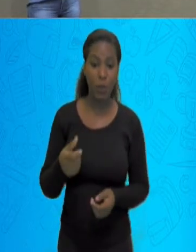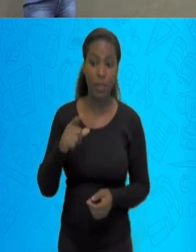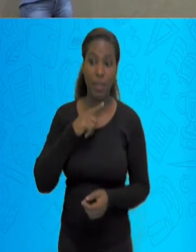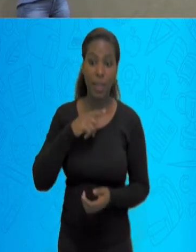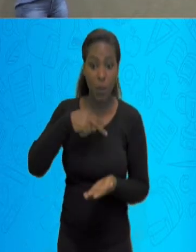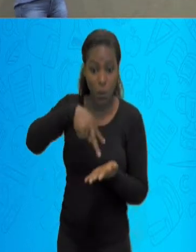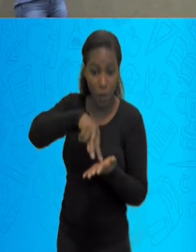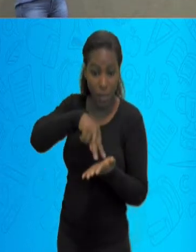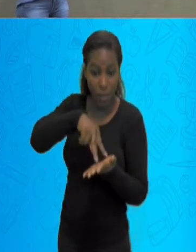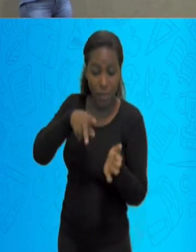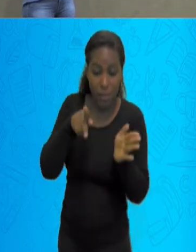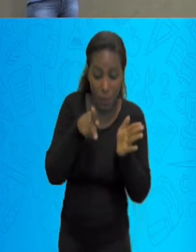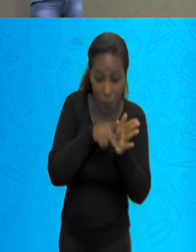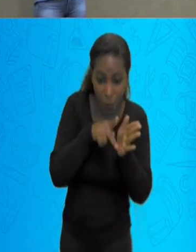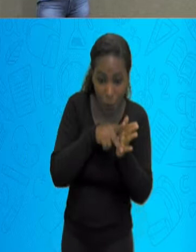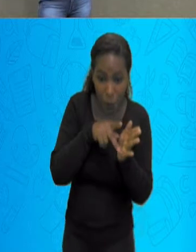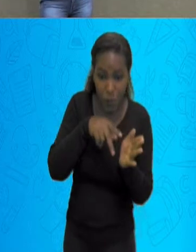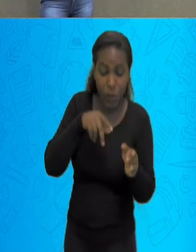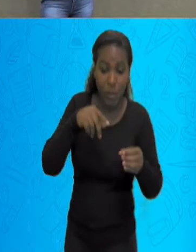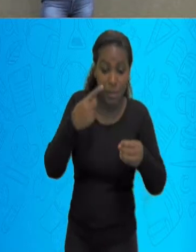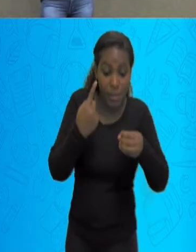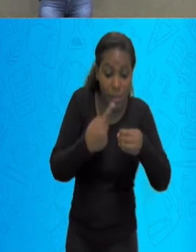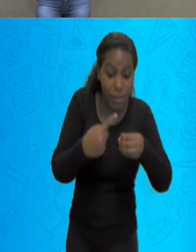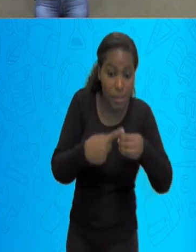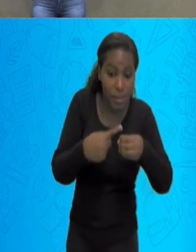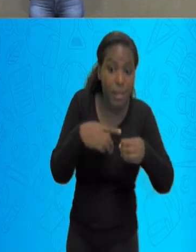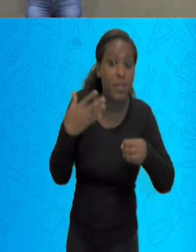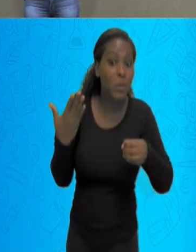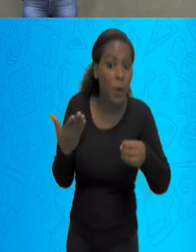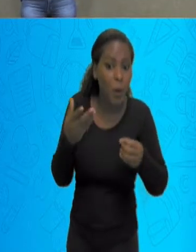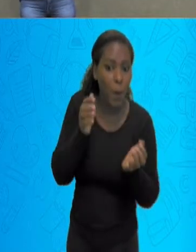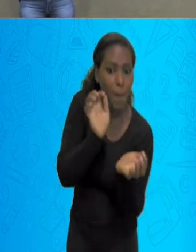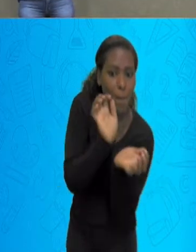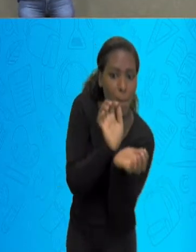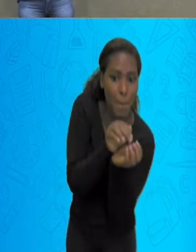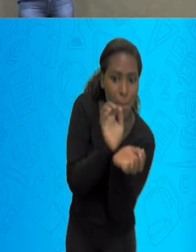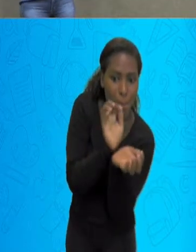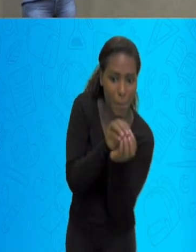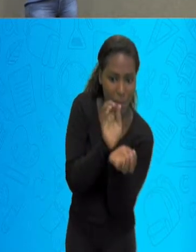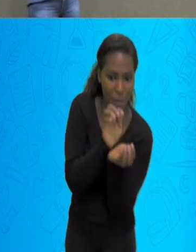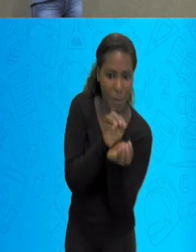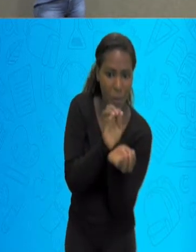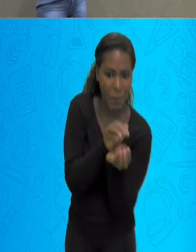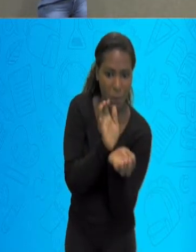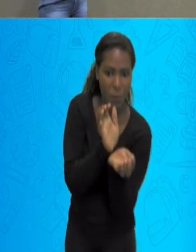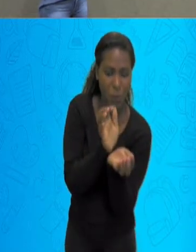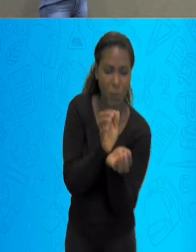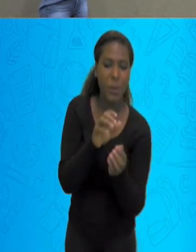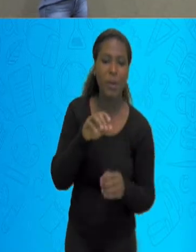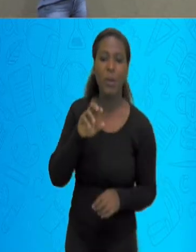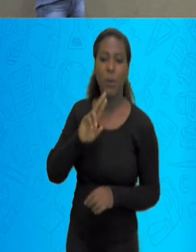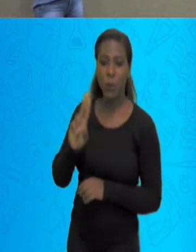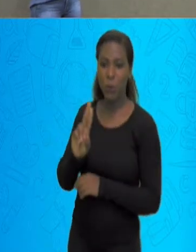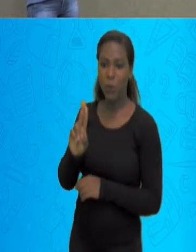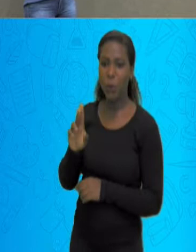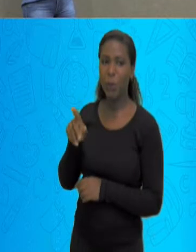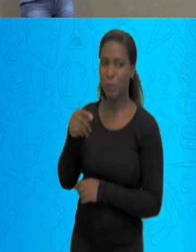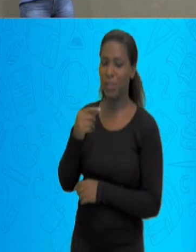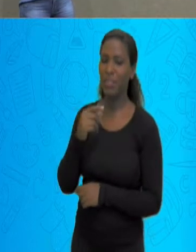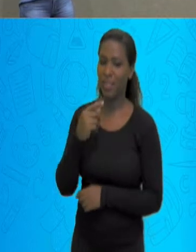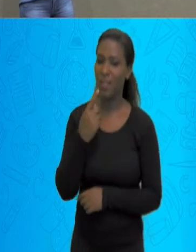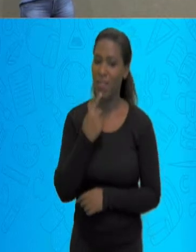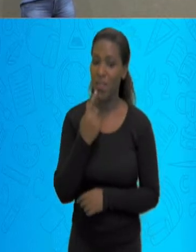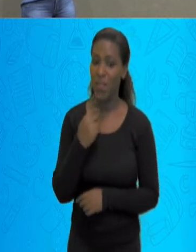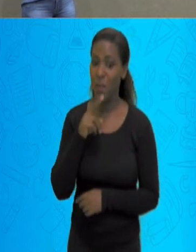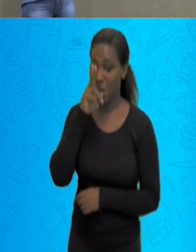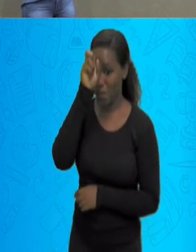carnaval, é uma espécie de marchinha muito acelerada, muito rápida, que ao contrário de outras músicas